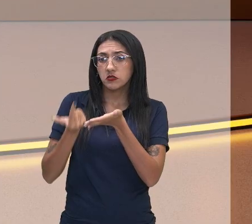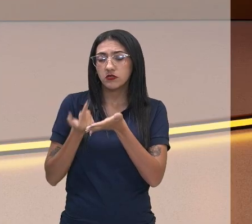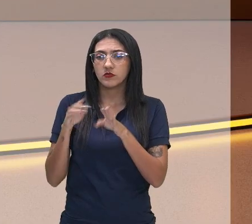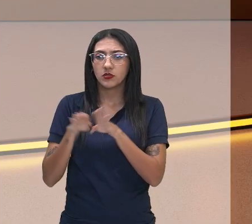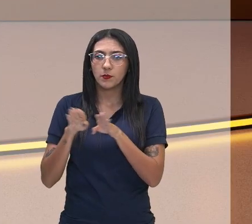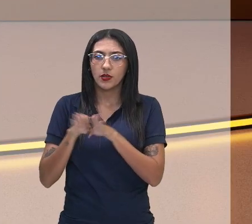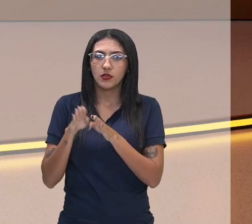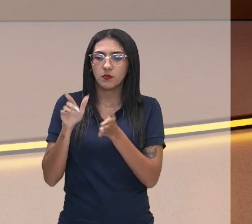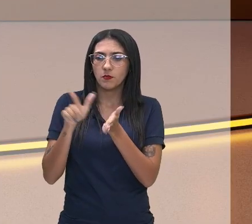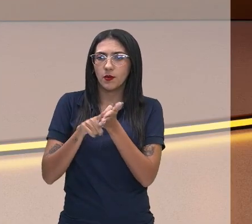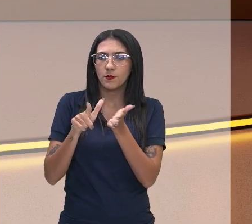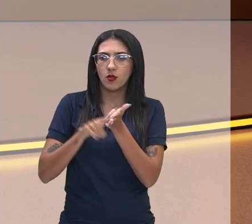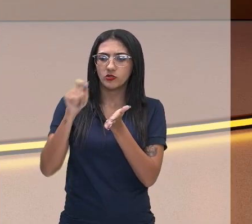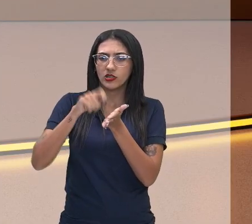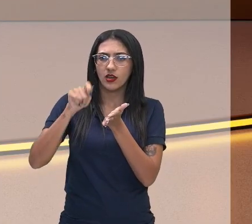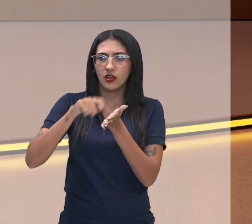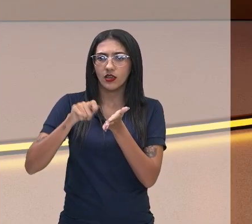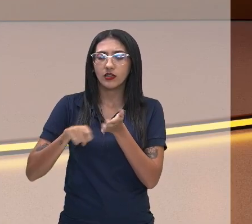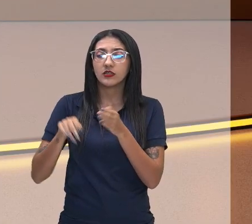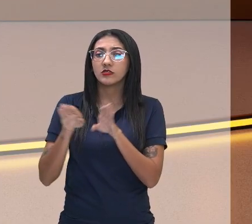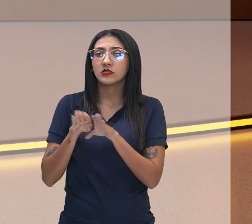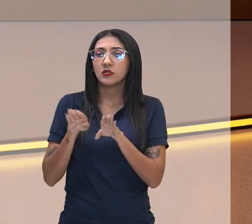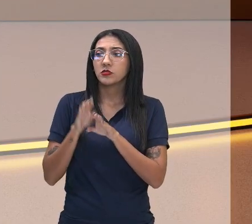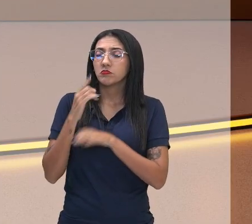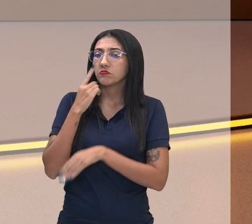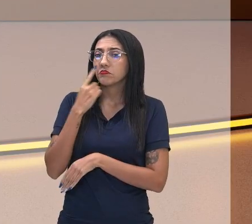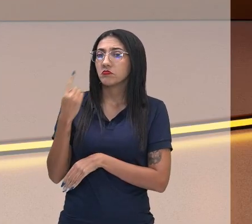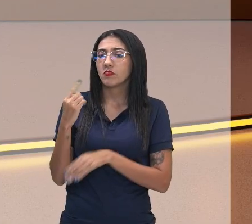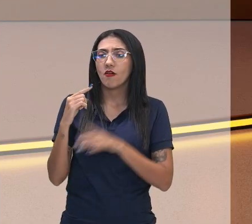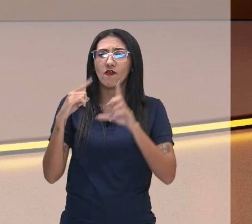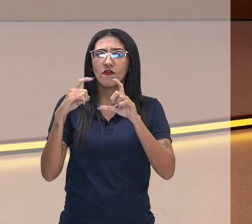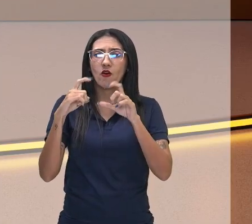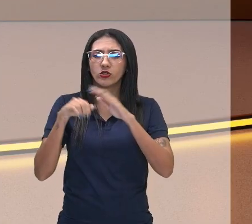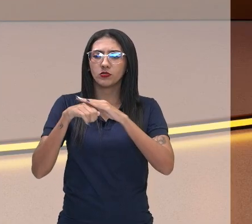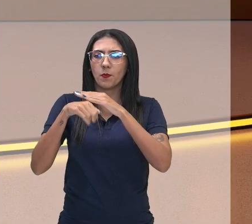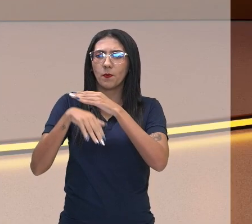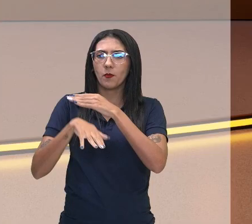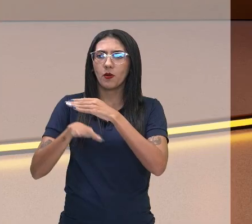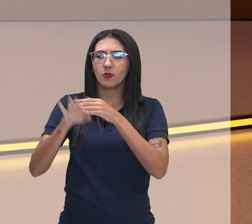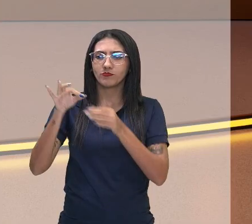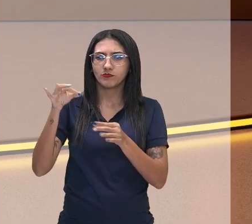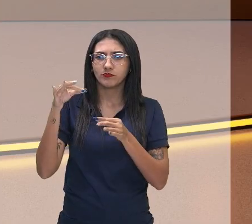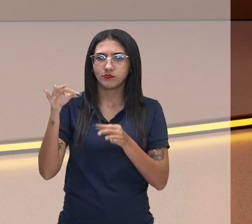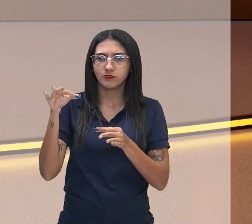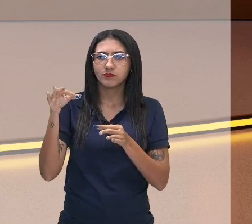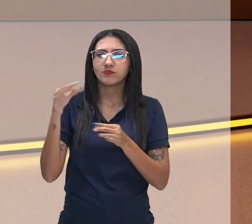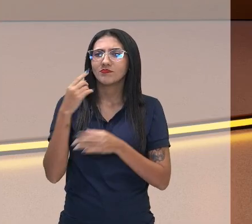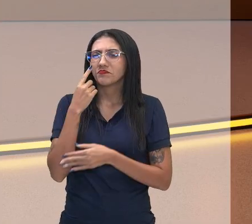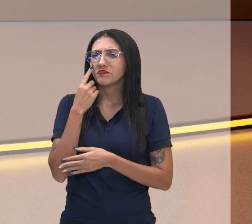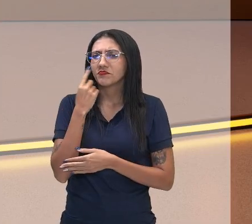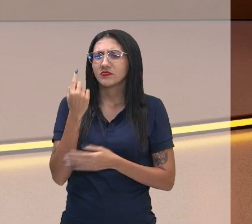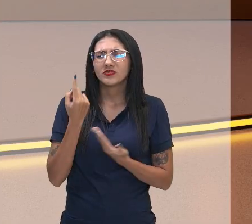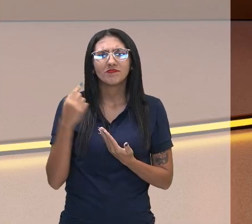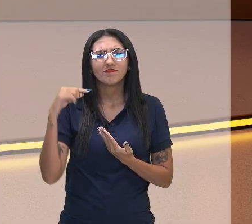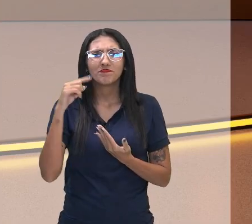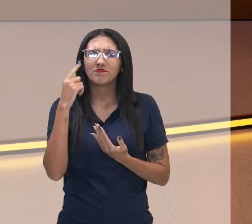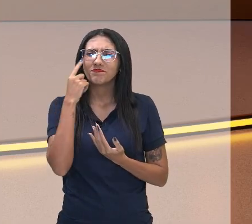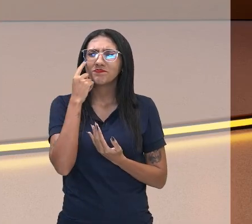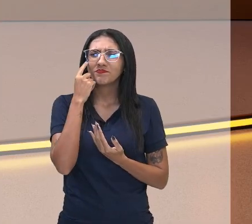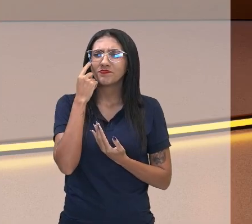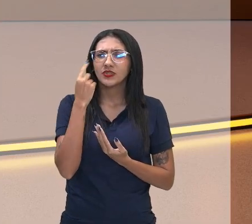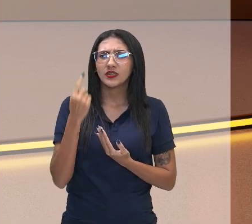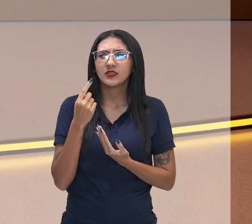cartas e até mesmo, né, uma foto Polaroid. Então você deve ficar aí se perguntando